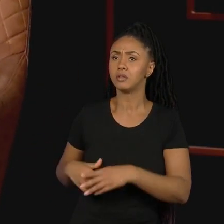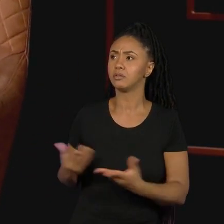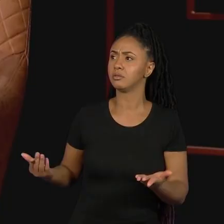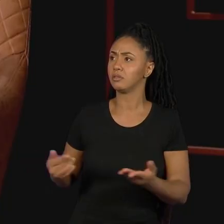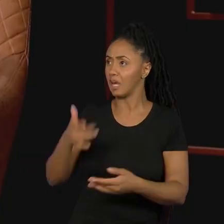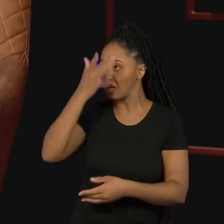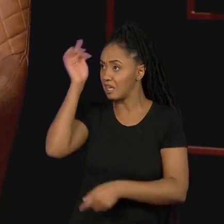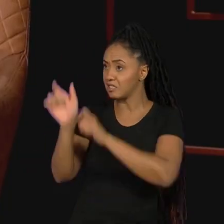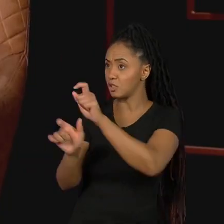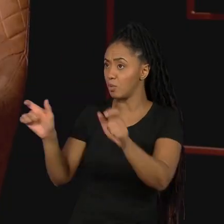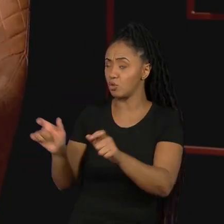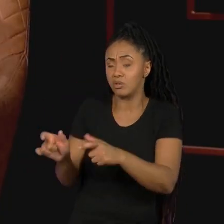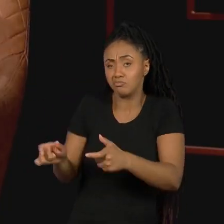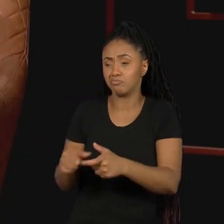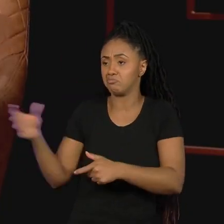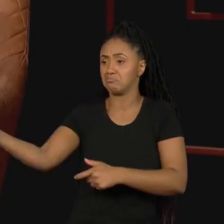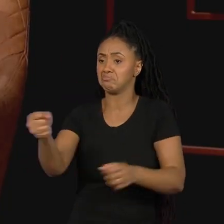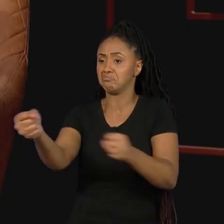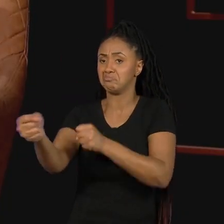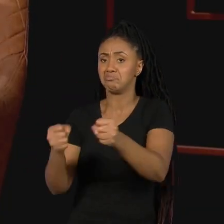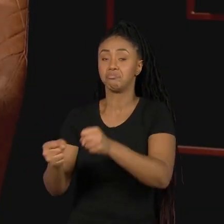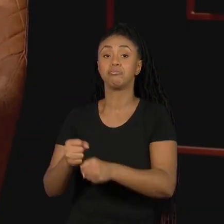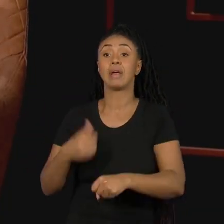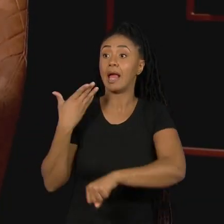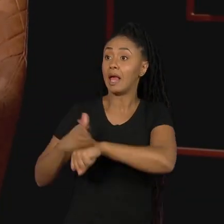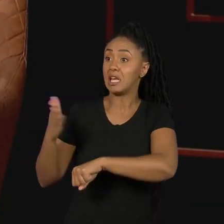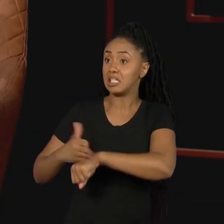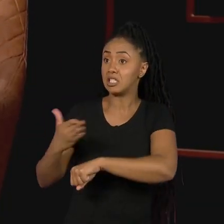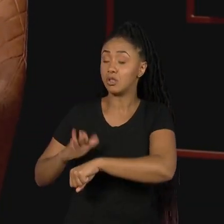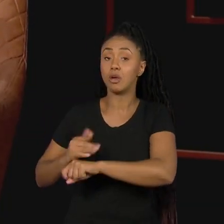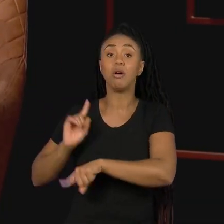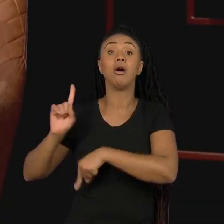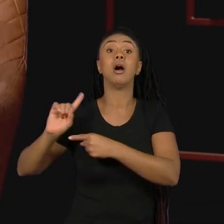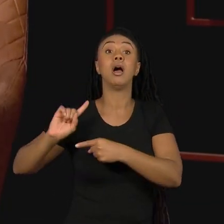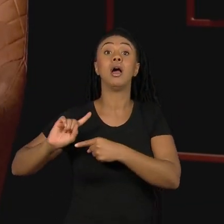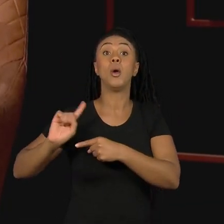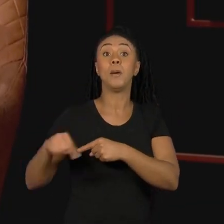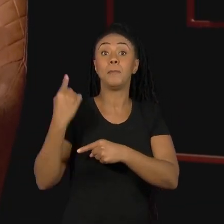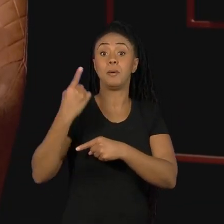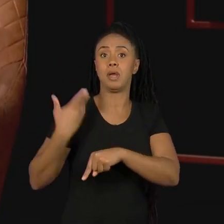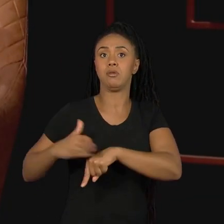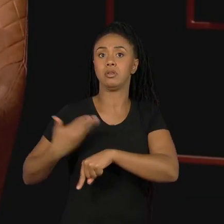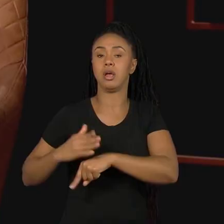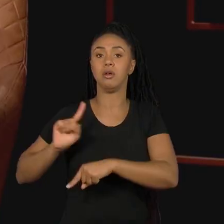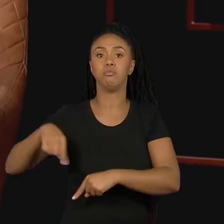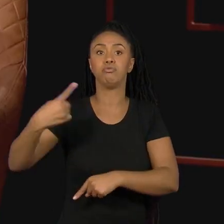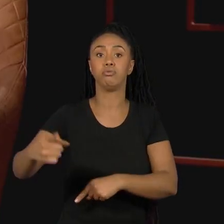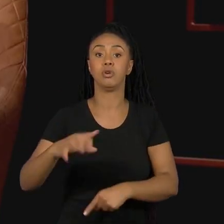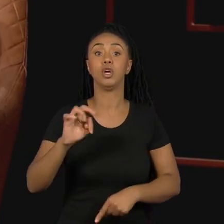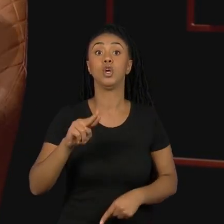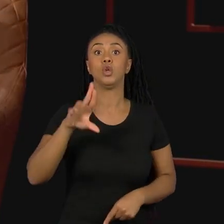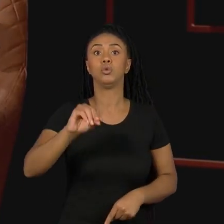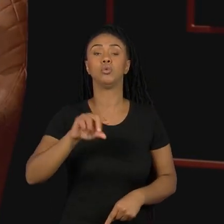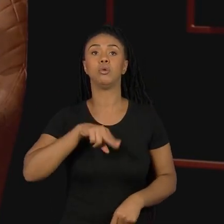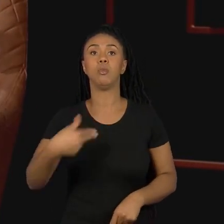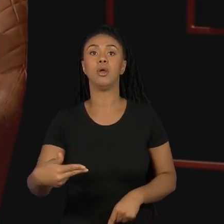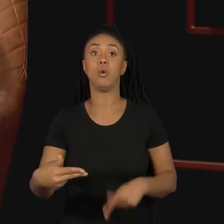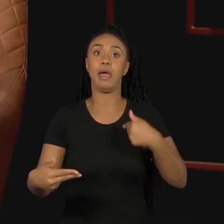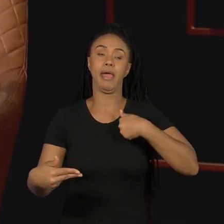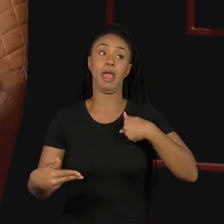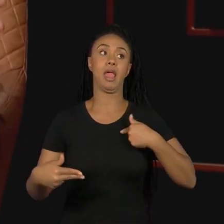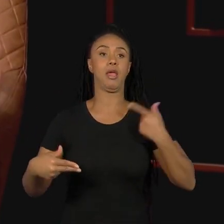botei esse grupinho. Depois do primeiro ensaio, o Túlio morreu. Então eu fiquei com uma banda na mão. E eu, grande